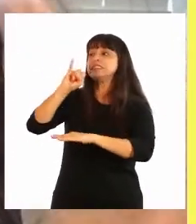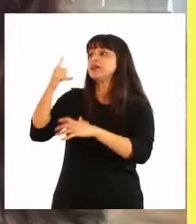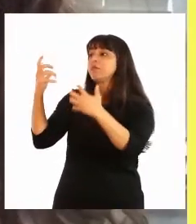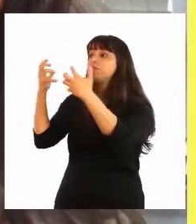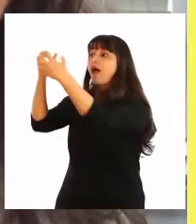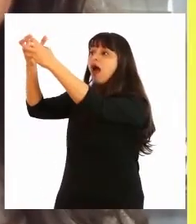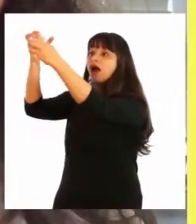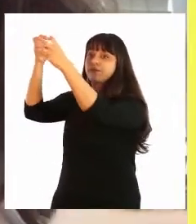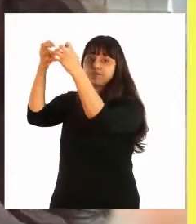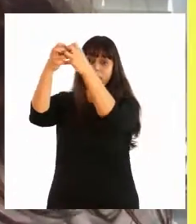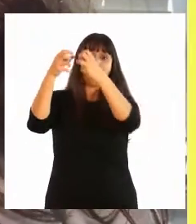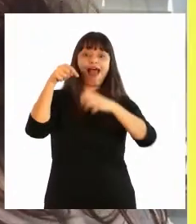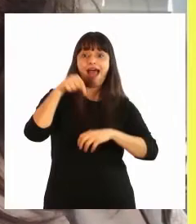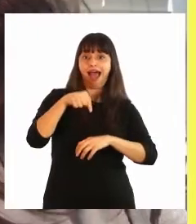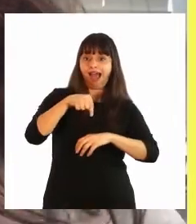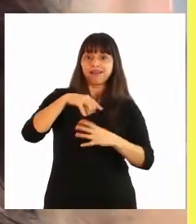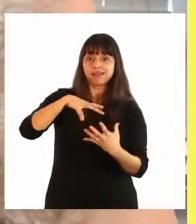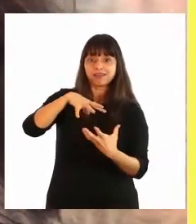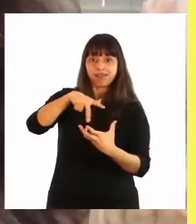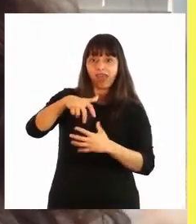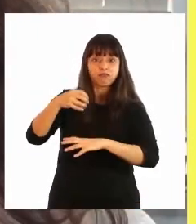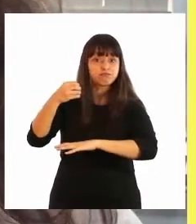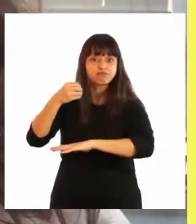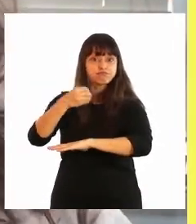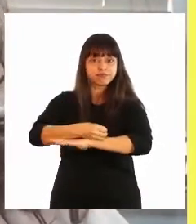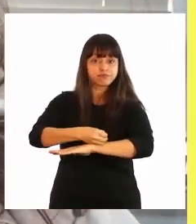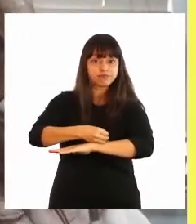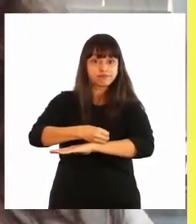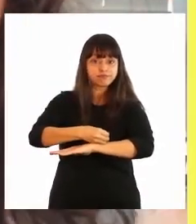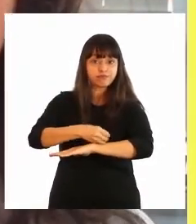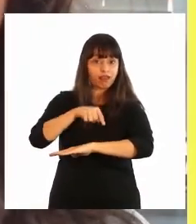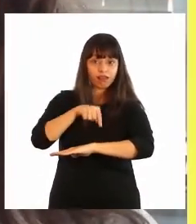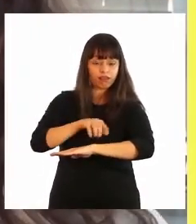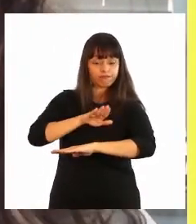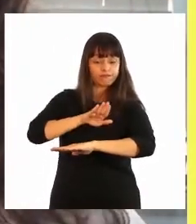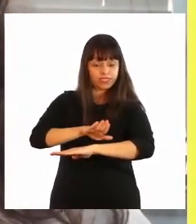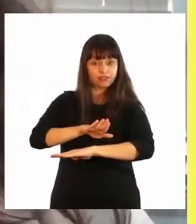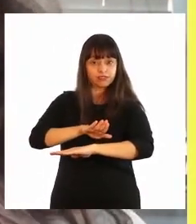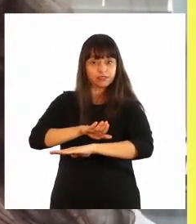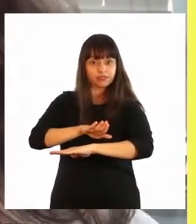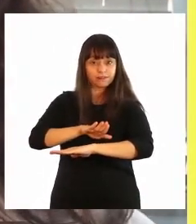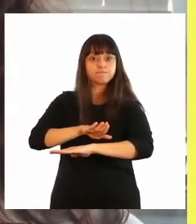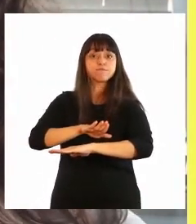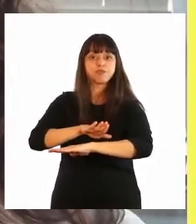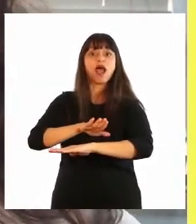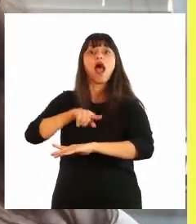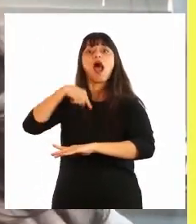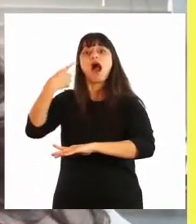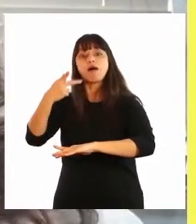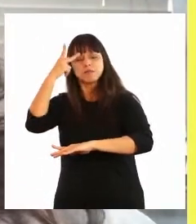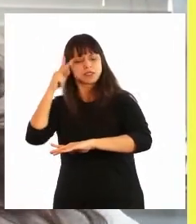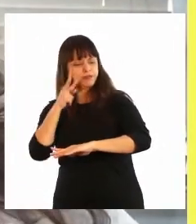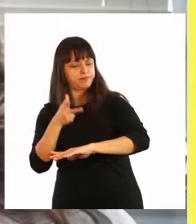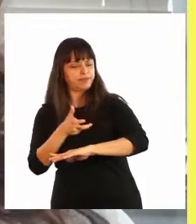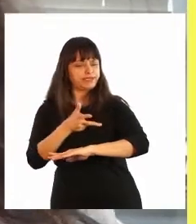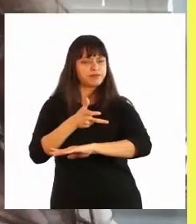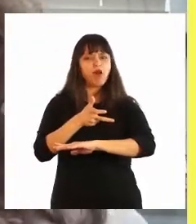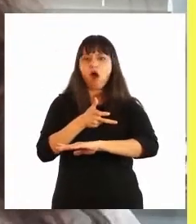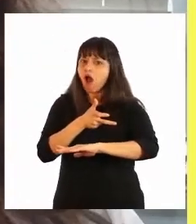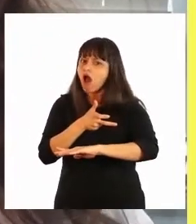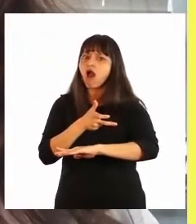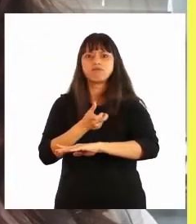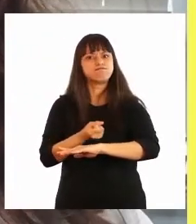E aqui na Terra ele chegou e ficou ali, né? Até que ele foi observado e alguém notou, olha,